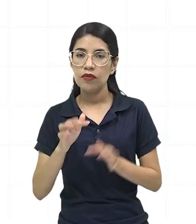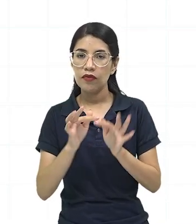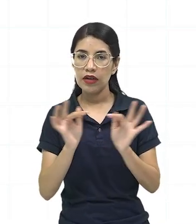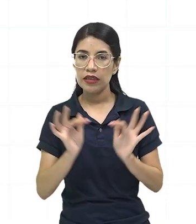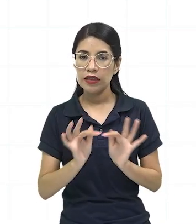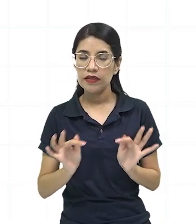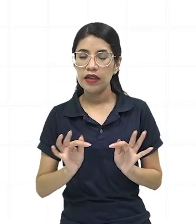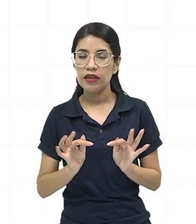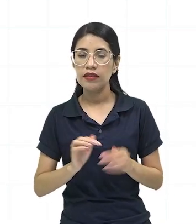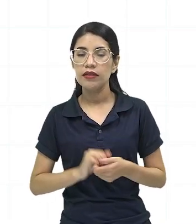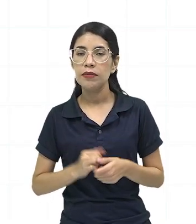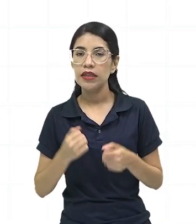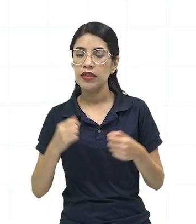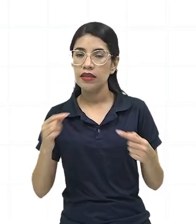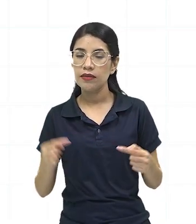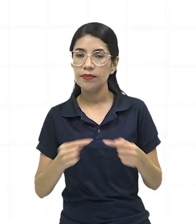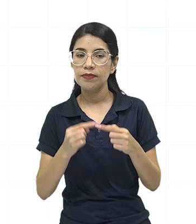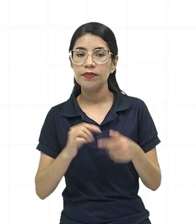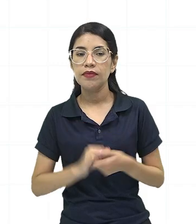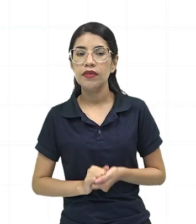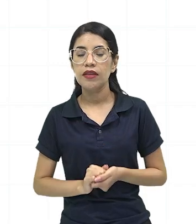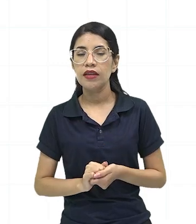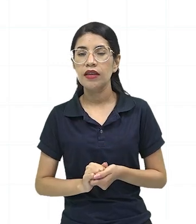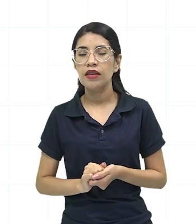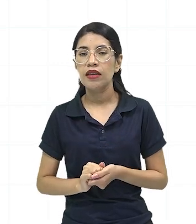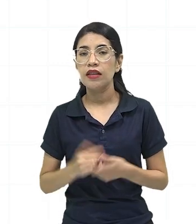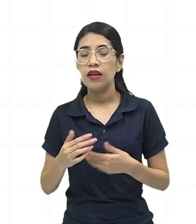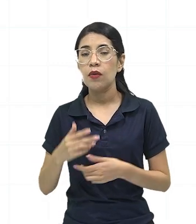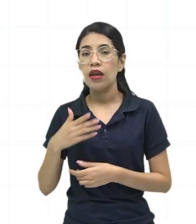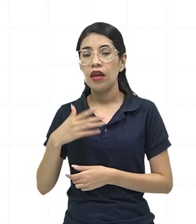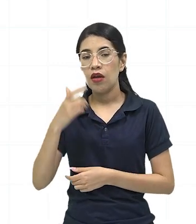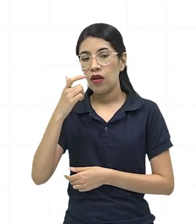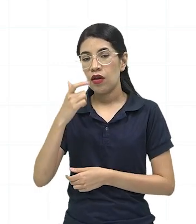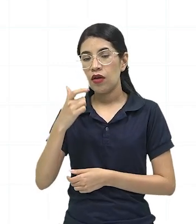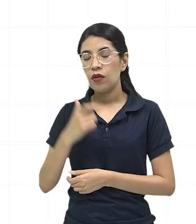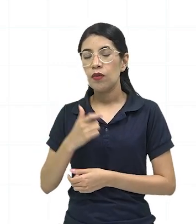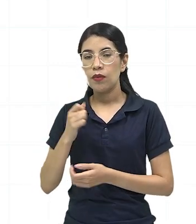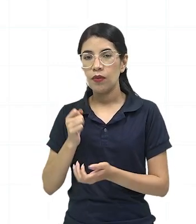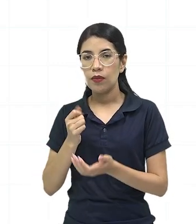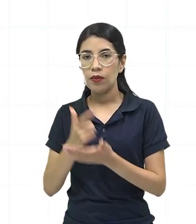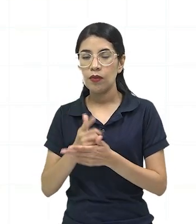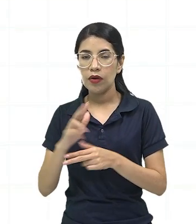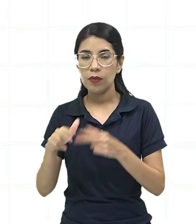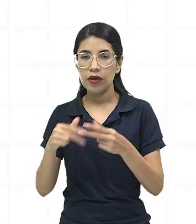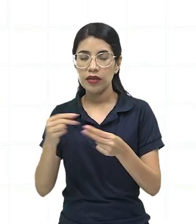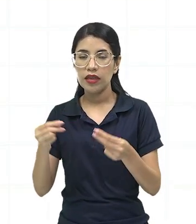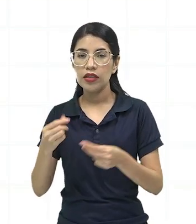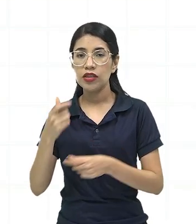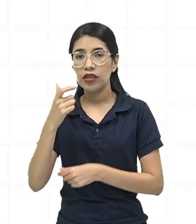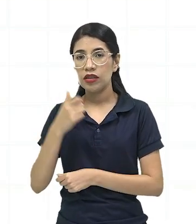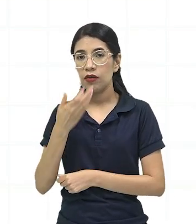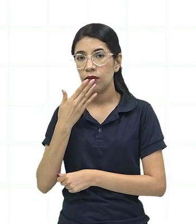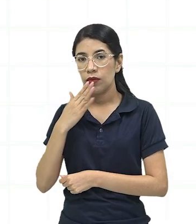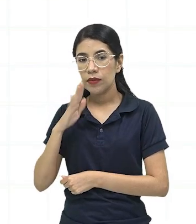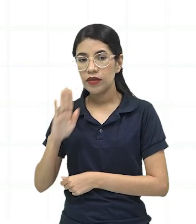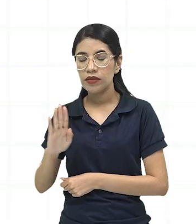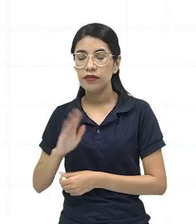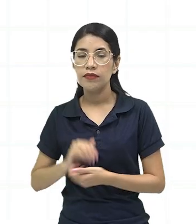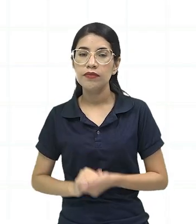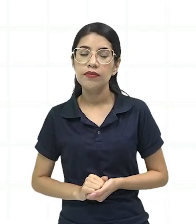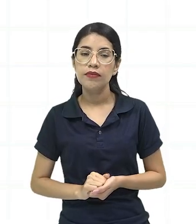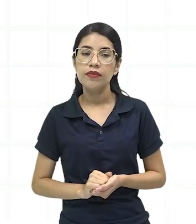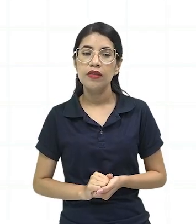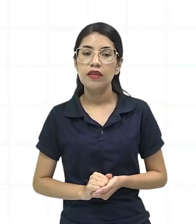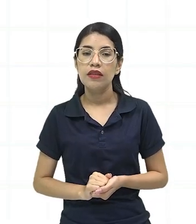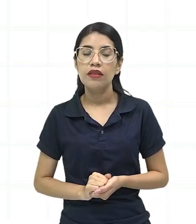eu comprei o presente, o qual lhe prometi. Vejam só o qual, o nosso termo antecedente,